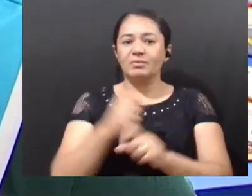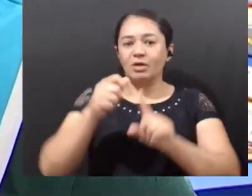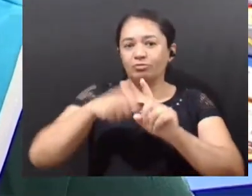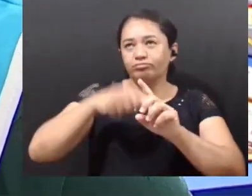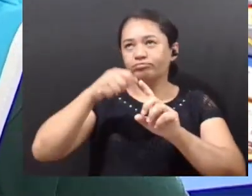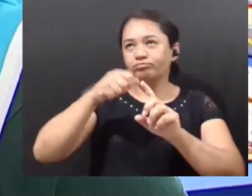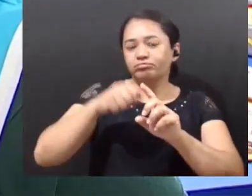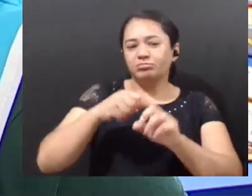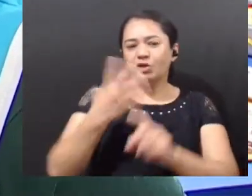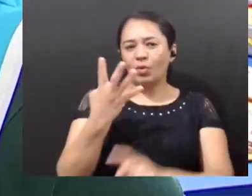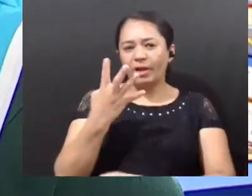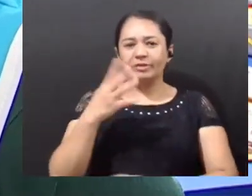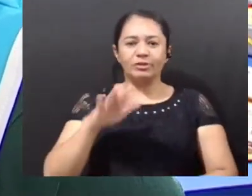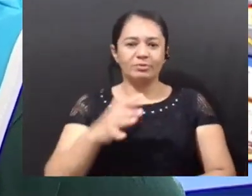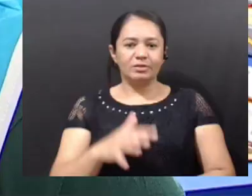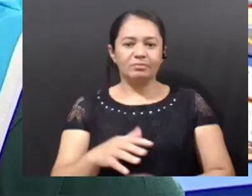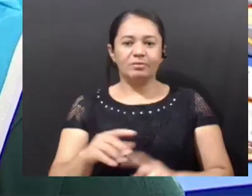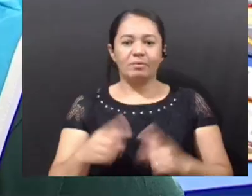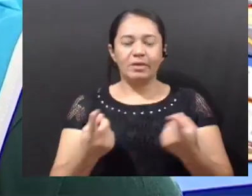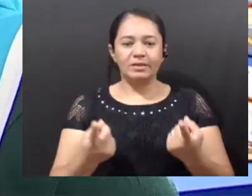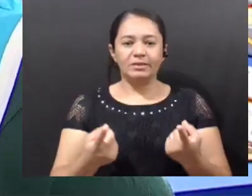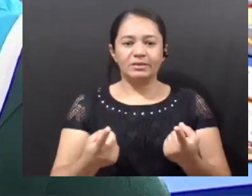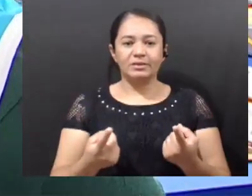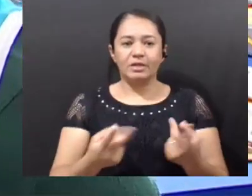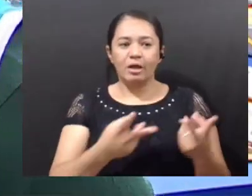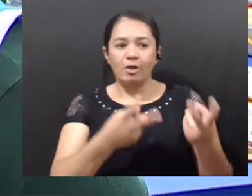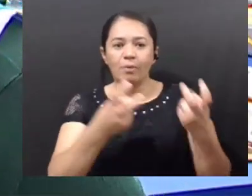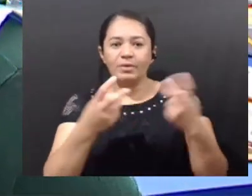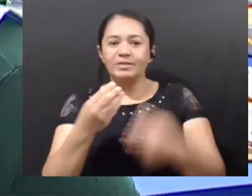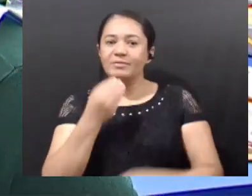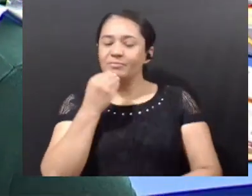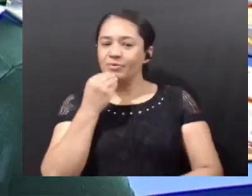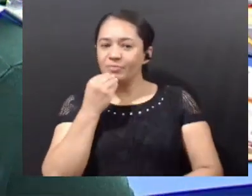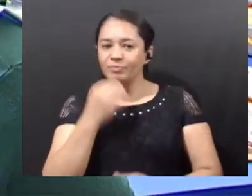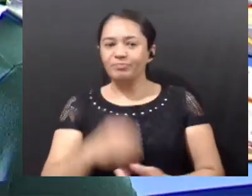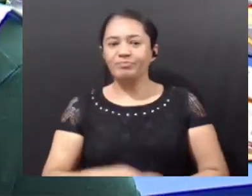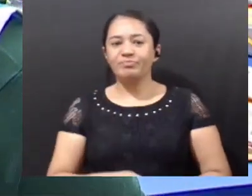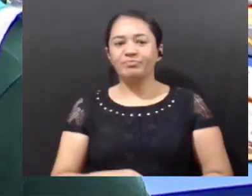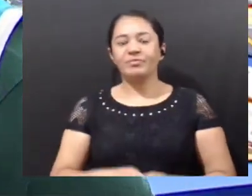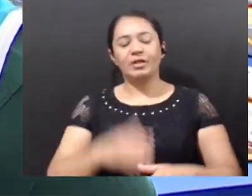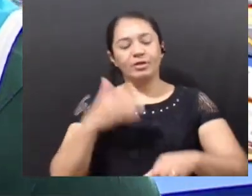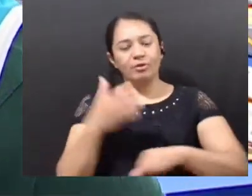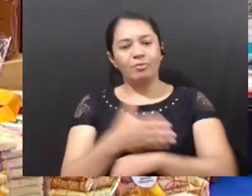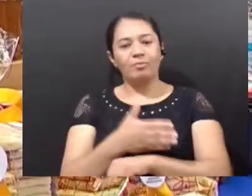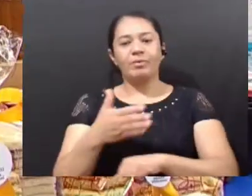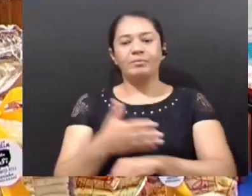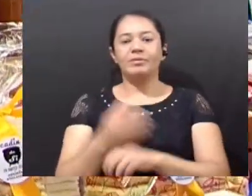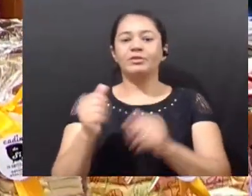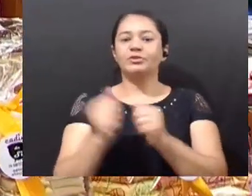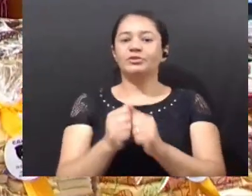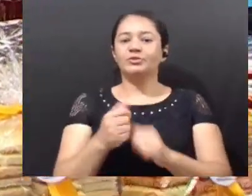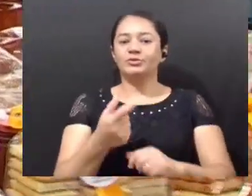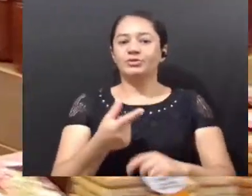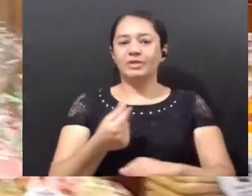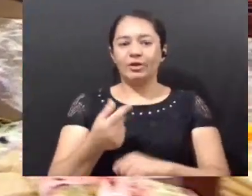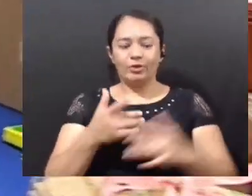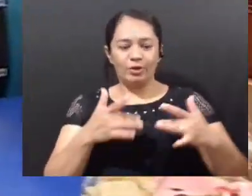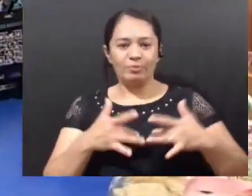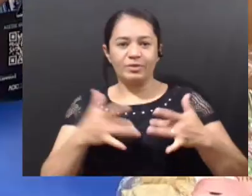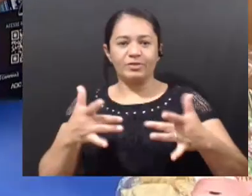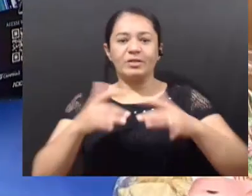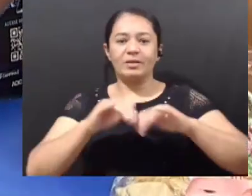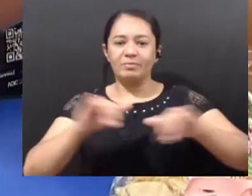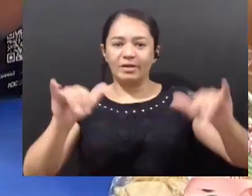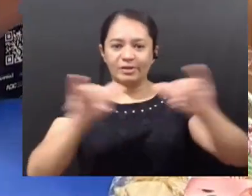de repente eu vi a oportunidade de estar participando da economia solidária para divulgar o